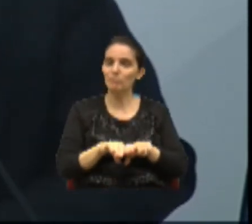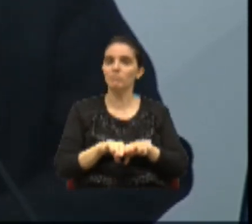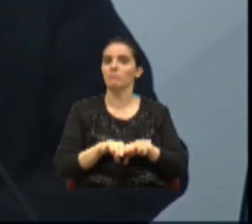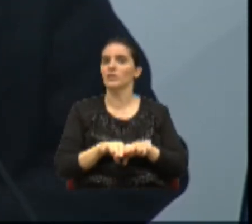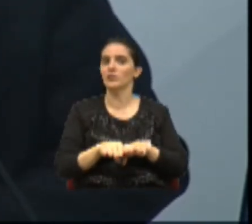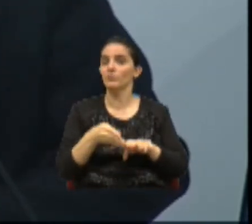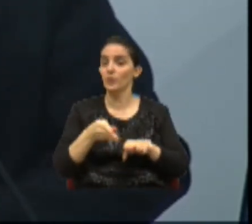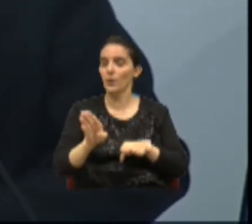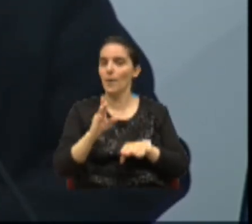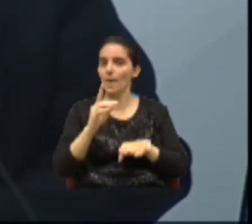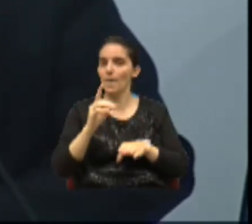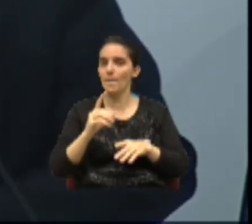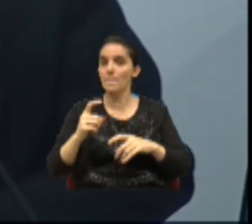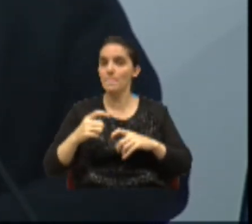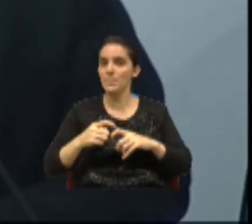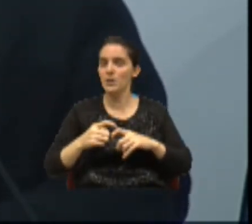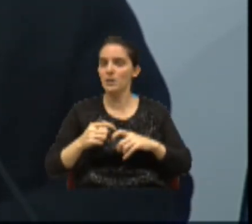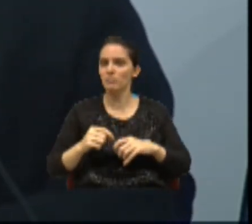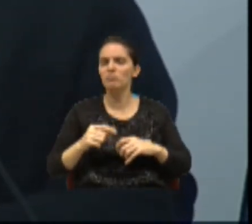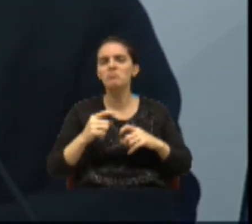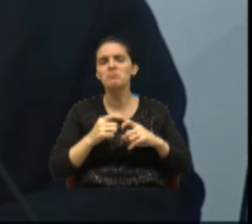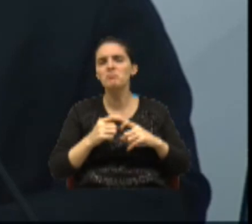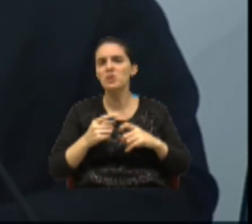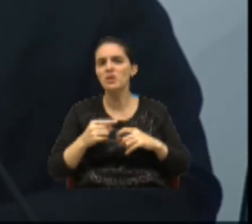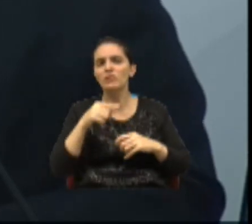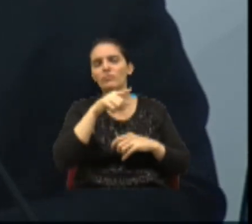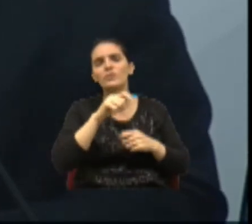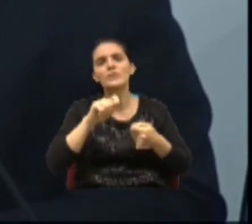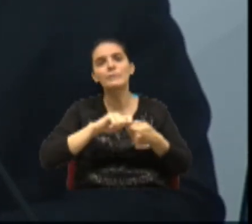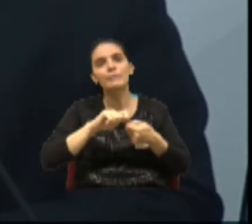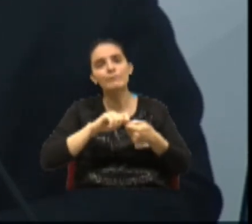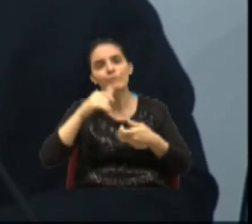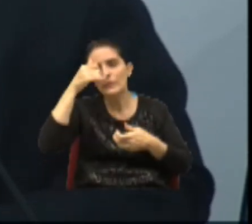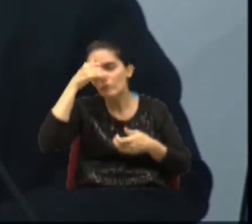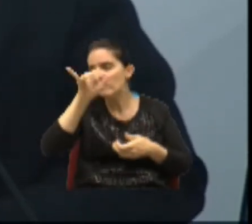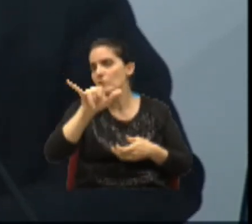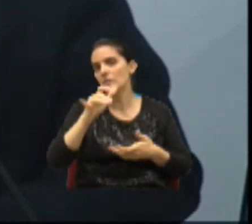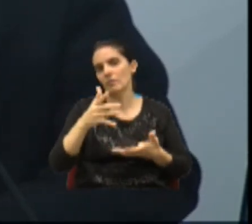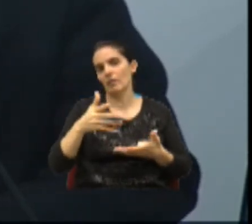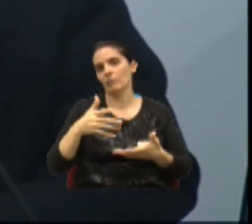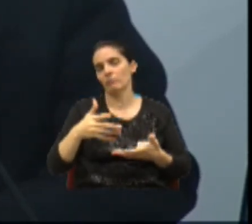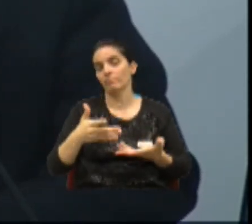primeira coisa que o médico falou: por que a senhora não fez uma prevenção antes?